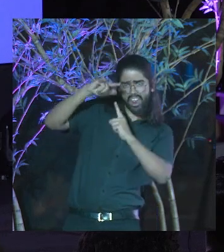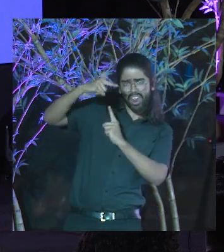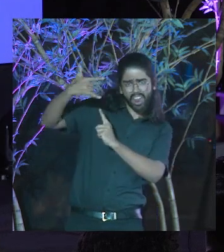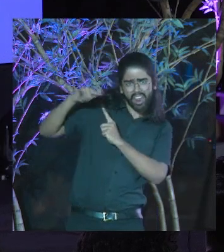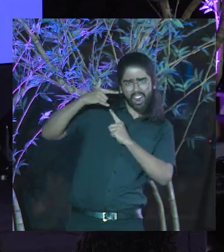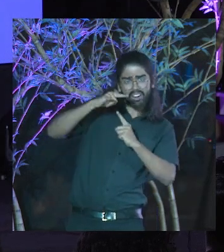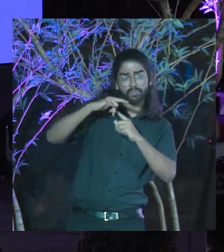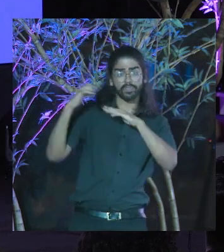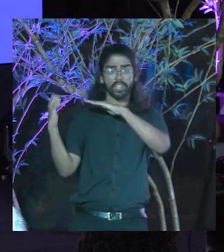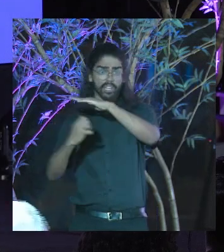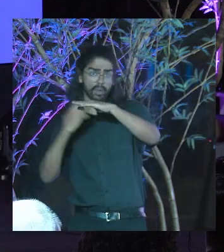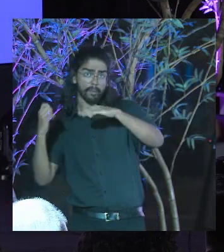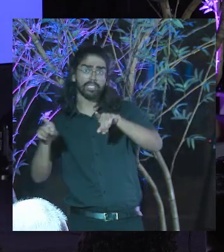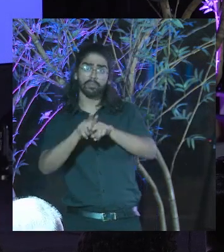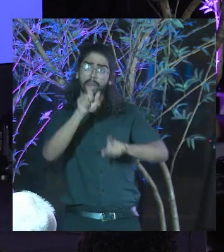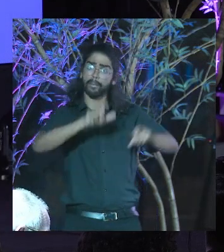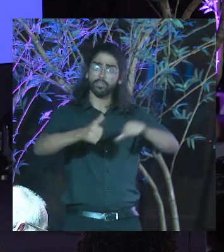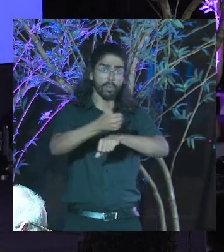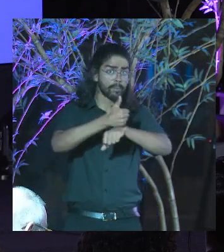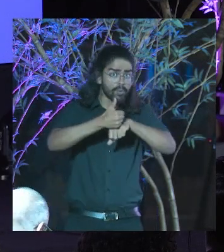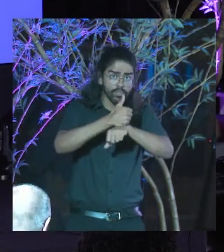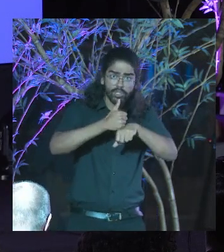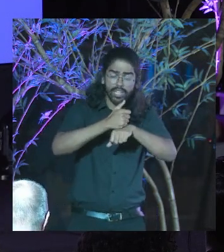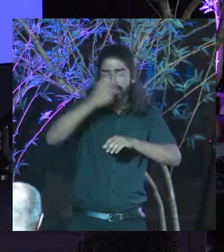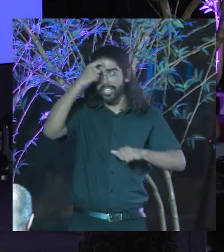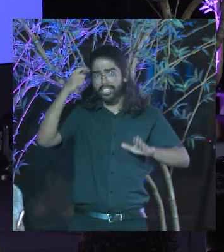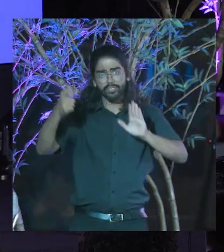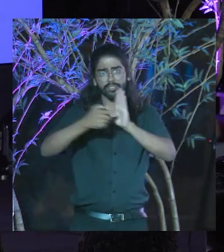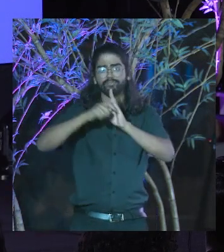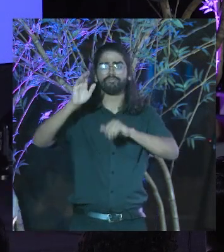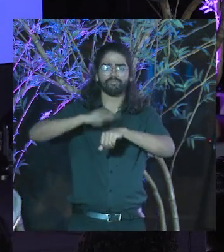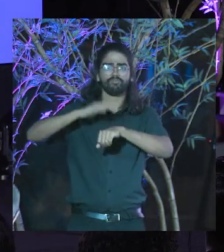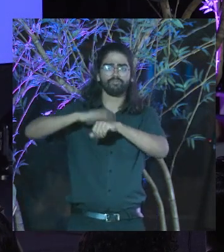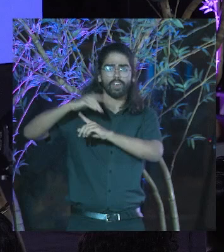Organizações, empresas e profissionais orientados por inteligência artificial.